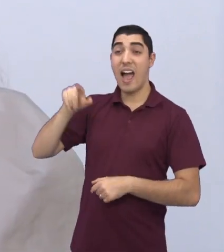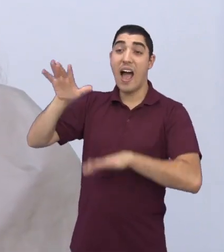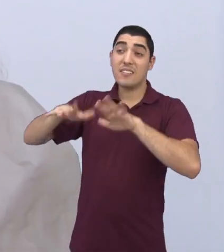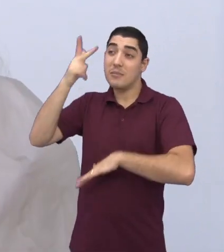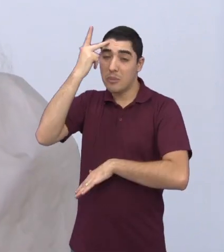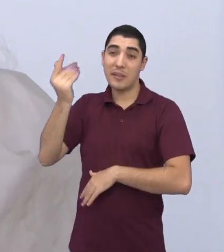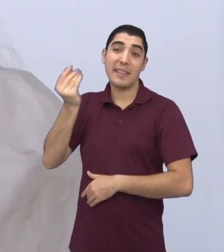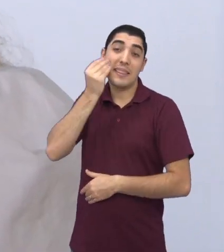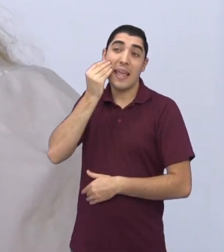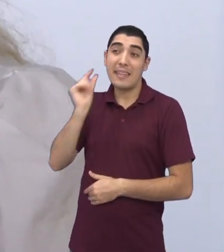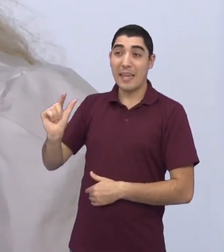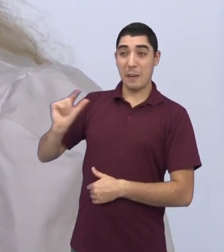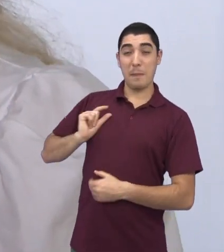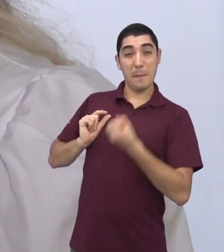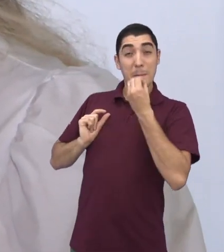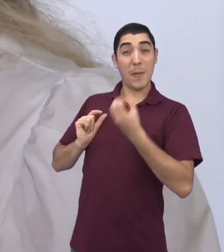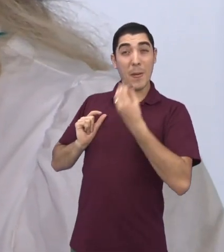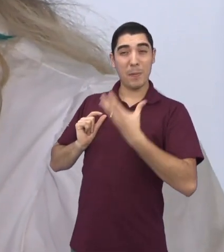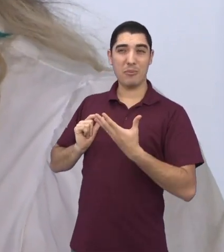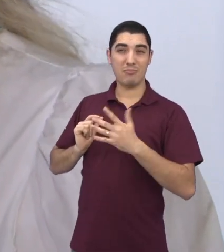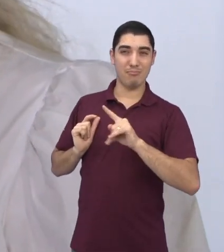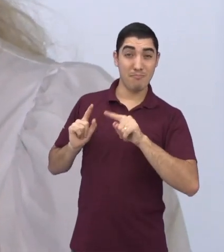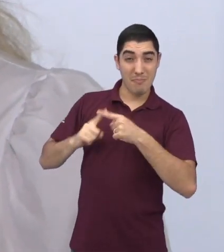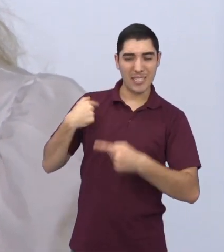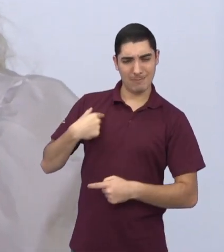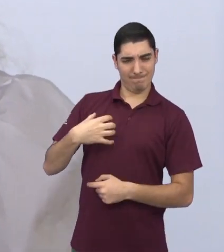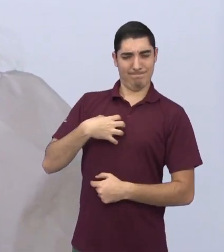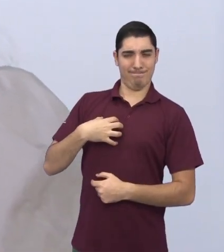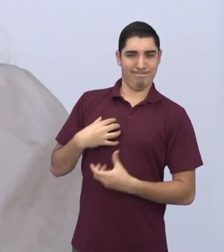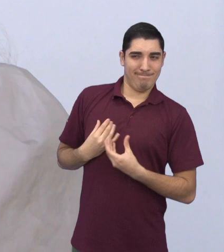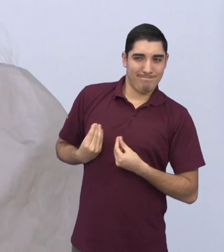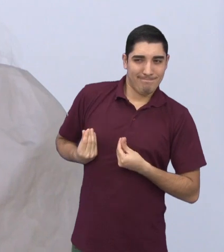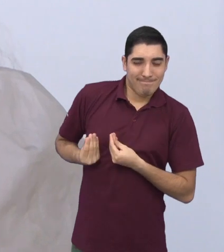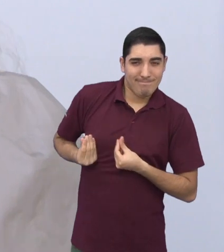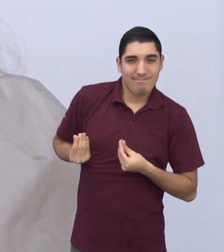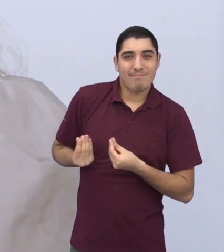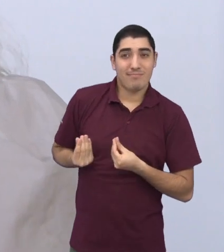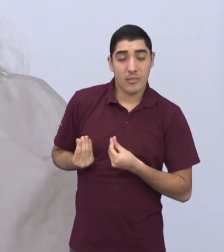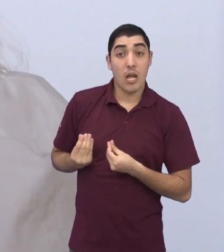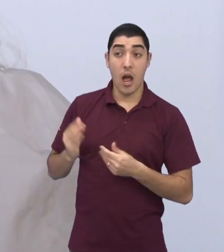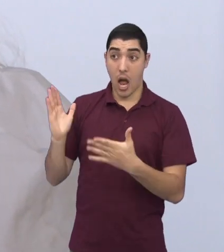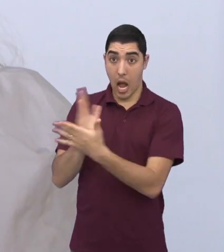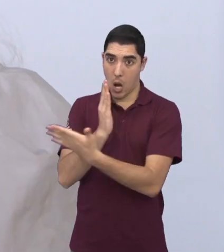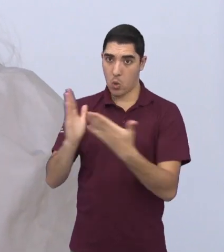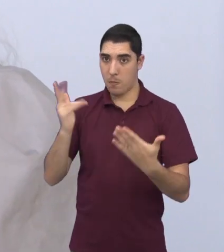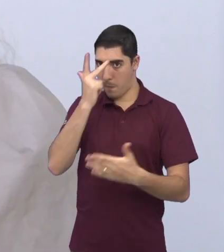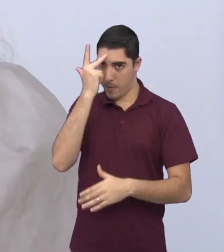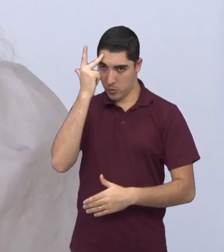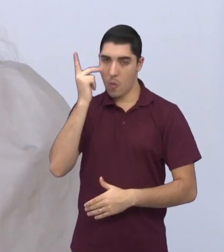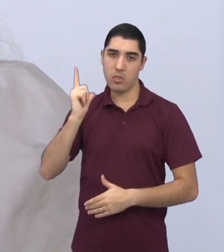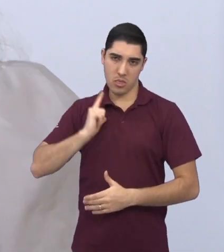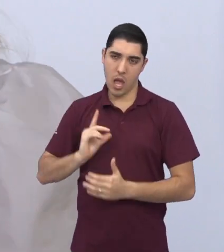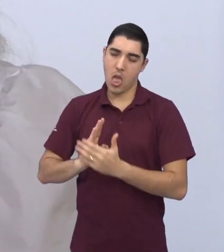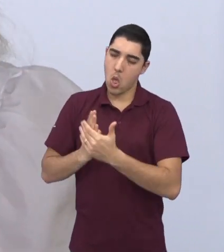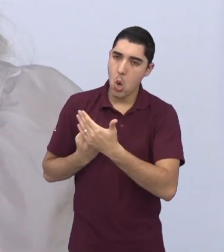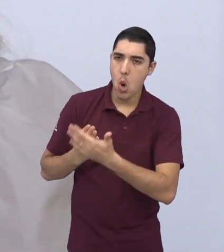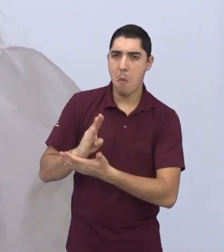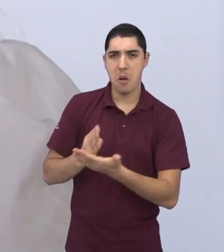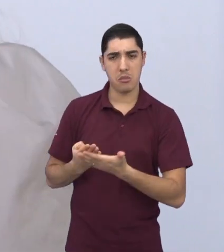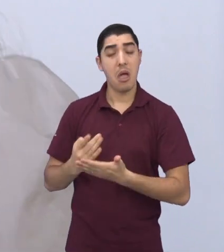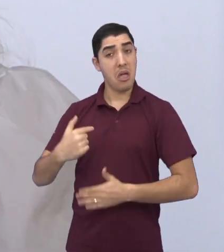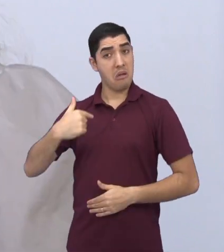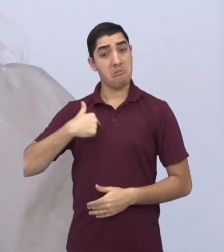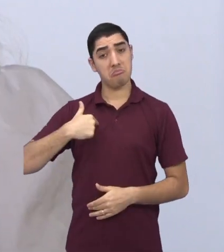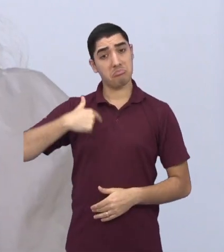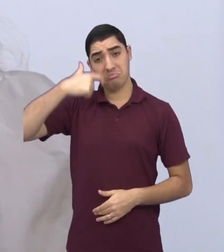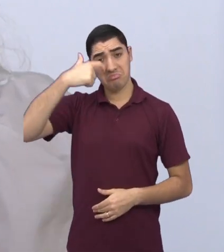vezes está tentando elogiar, né? Mas eu sei que tem muitas pessoas que se incomodam. Eu,